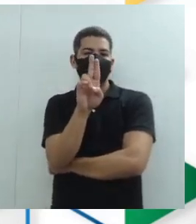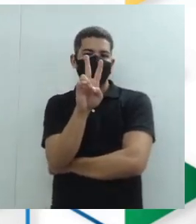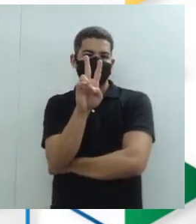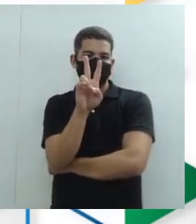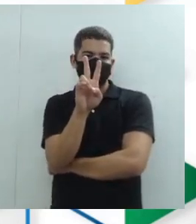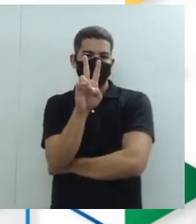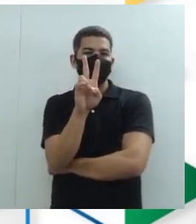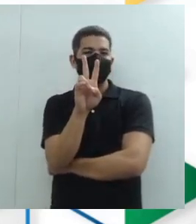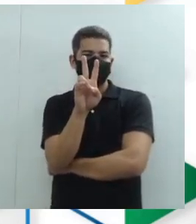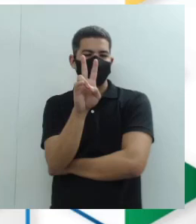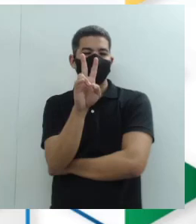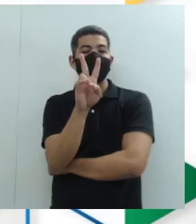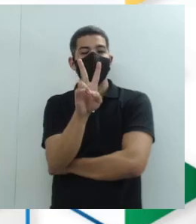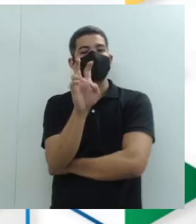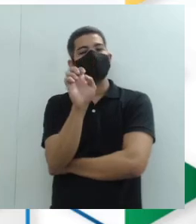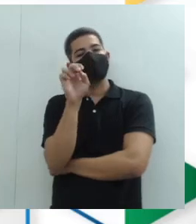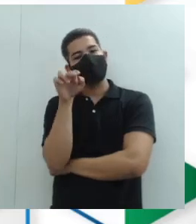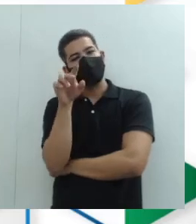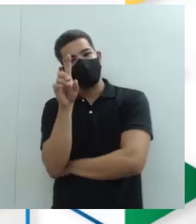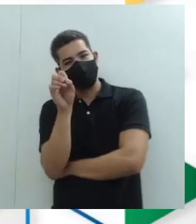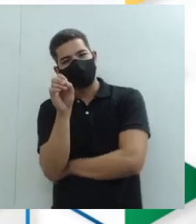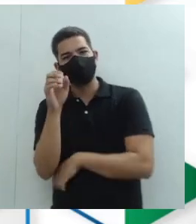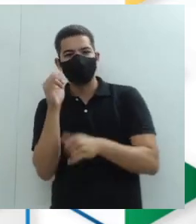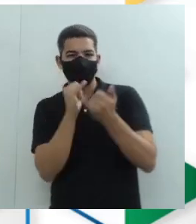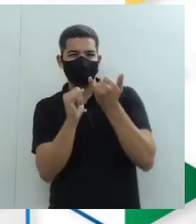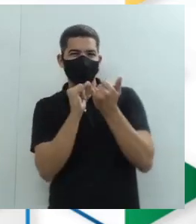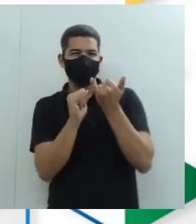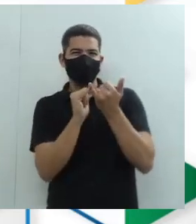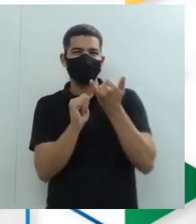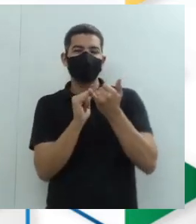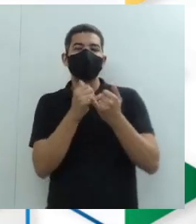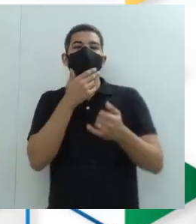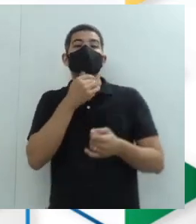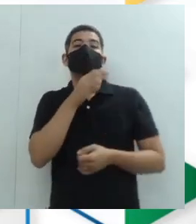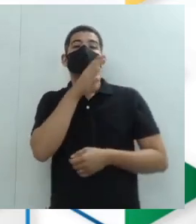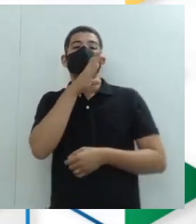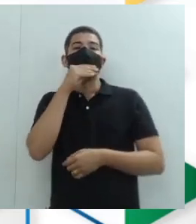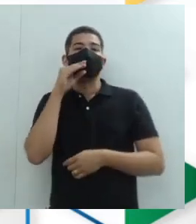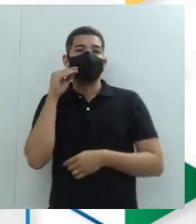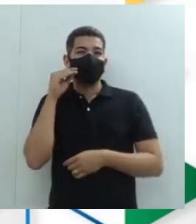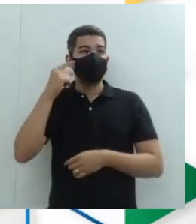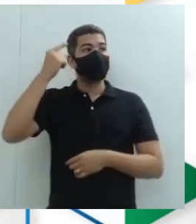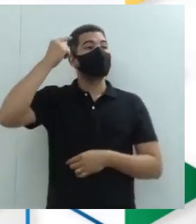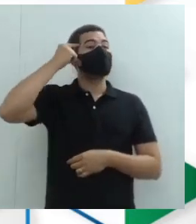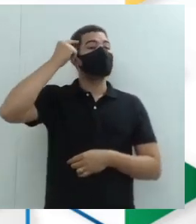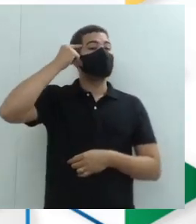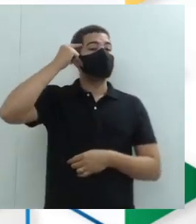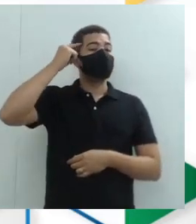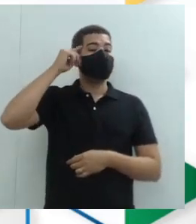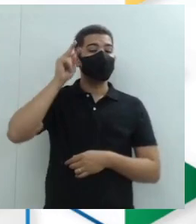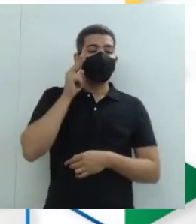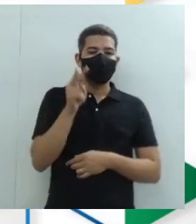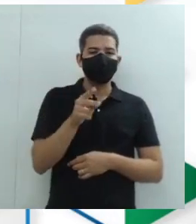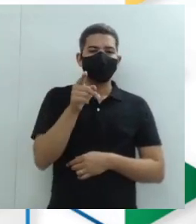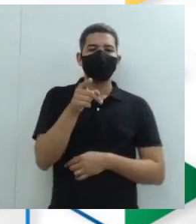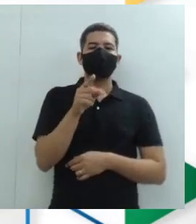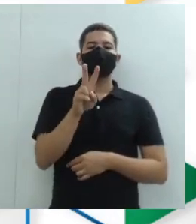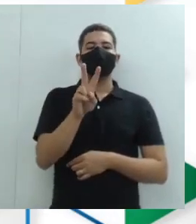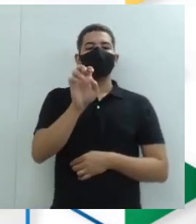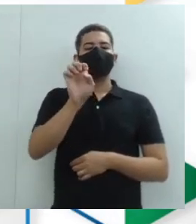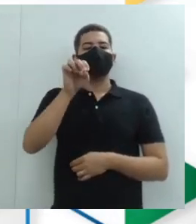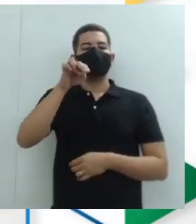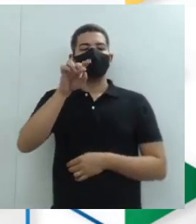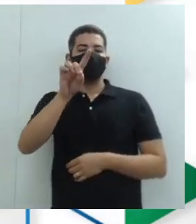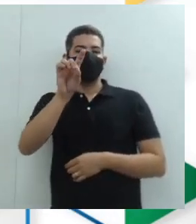ver. No caso do adulto que conversa com a criança, ele deve ter entendido ali pela